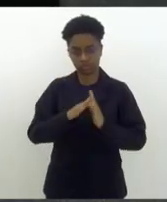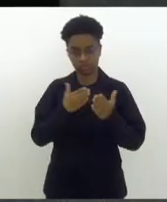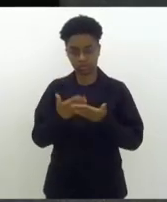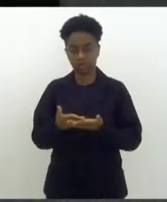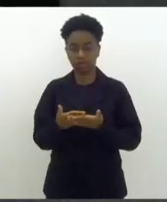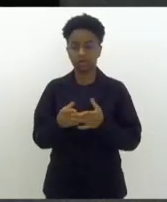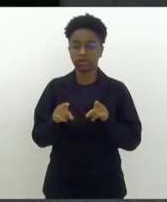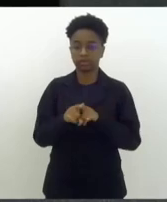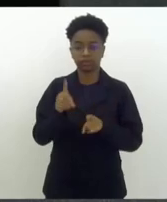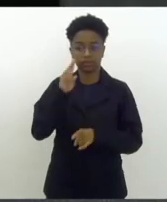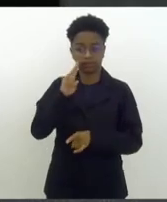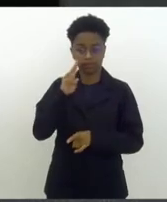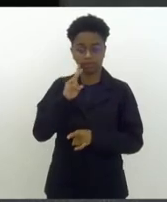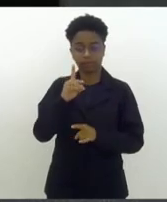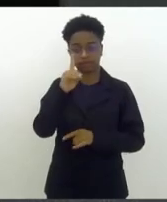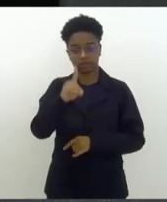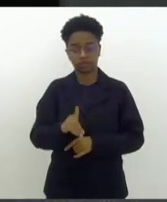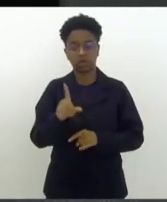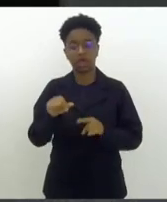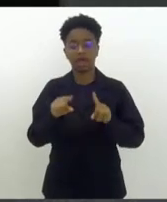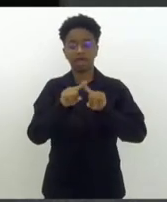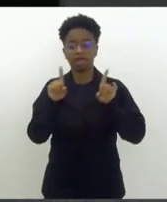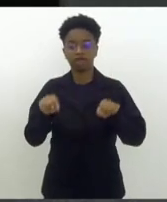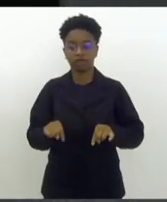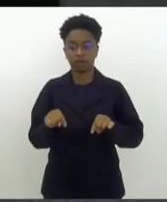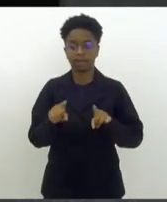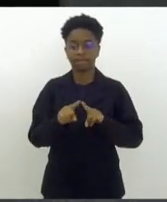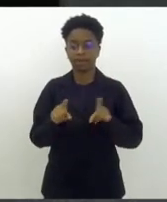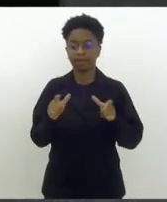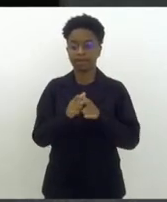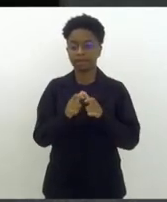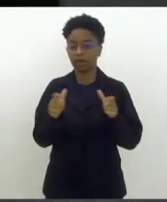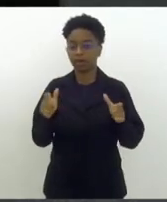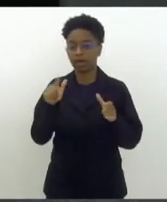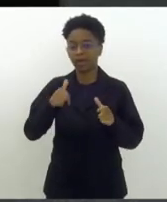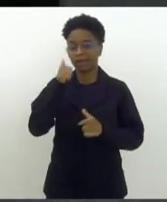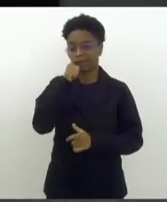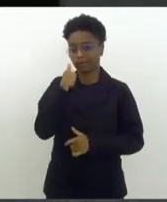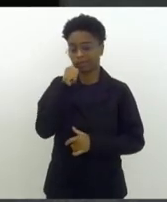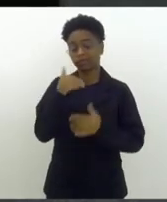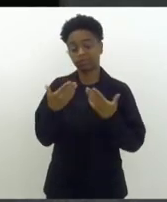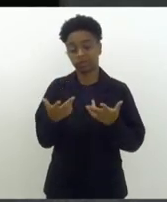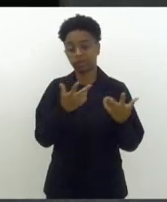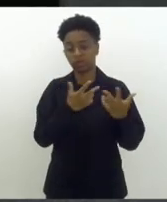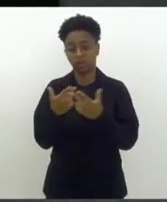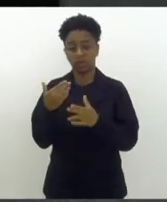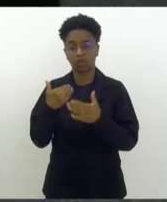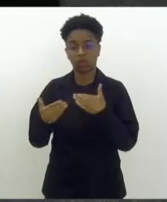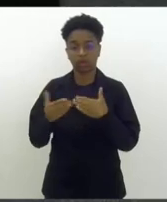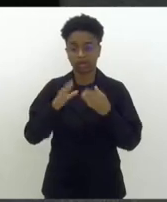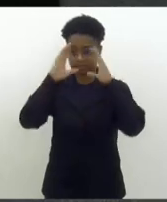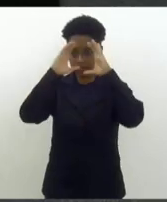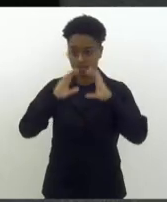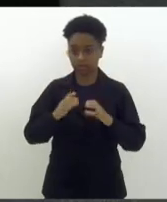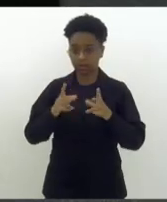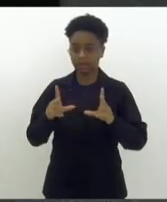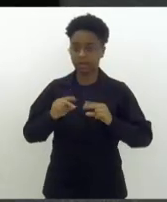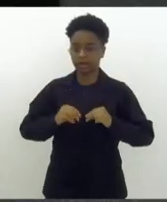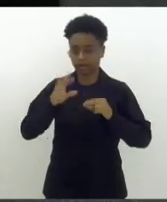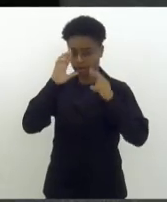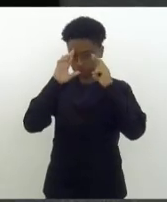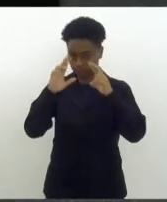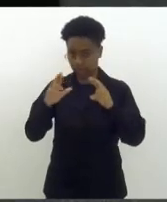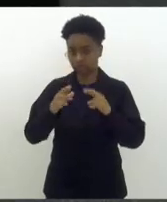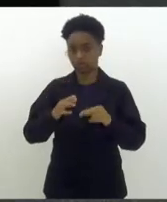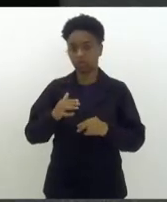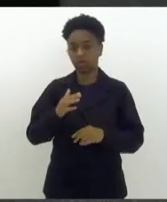diretores são servidores majoritariamente mulheres e como qualquer cidadão cidadão merece todo respeito meu